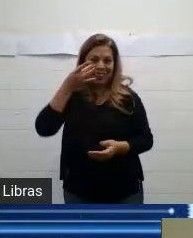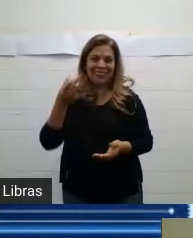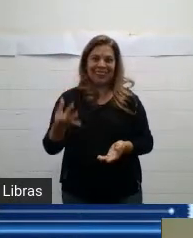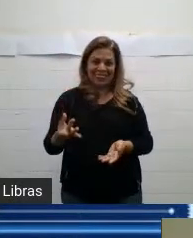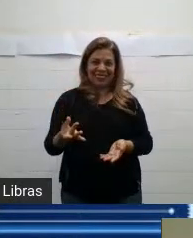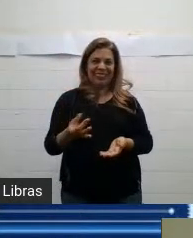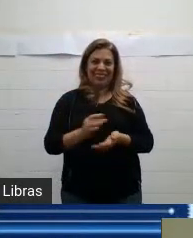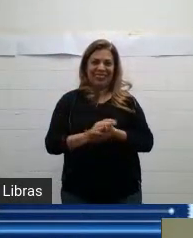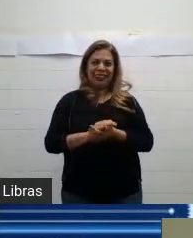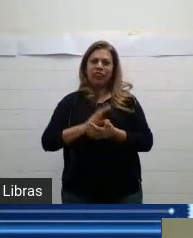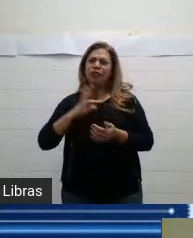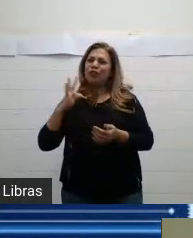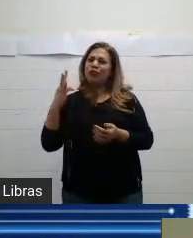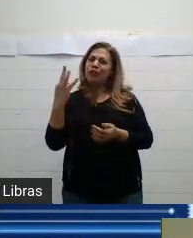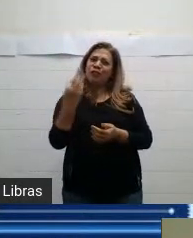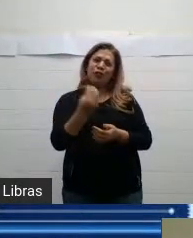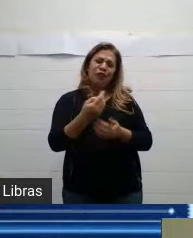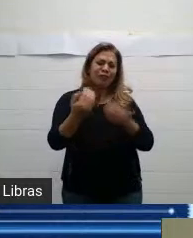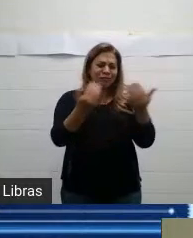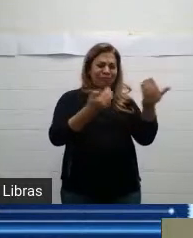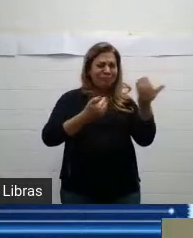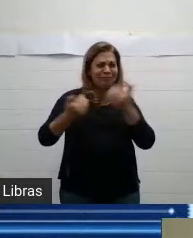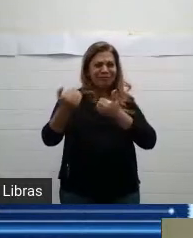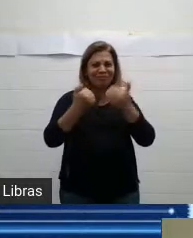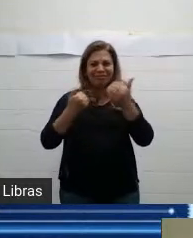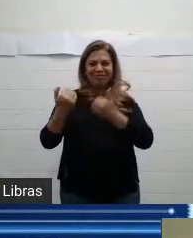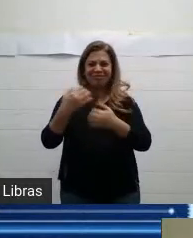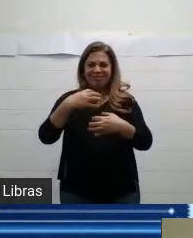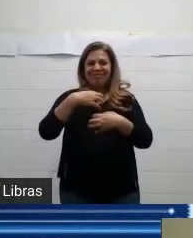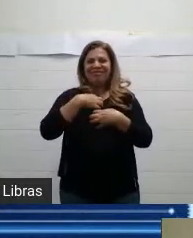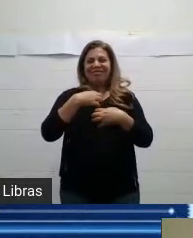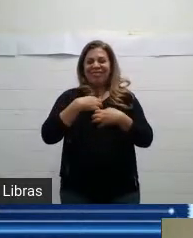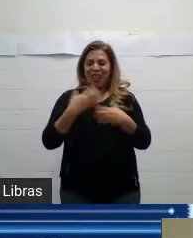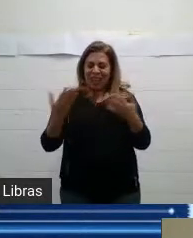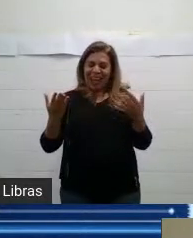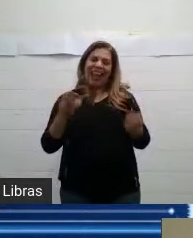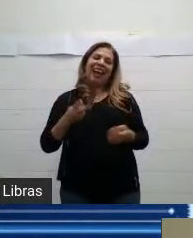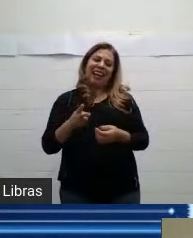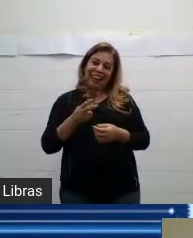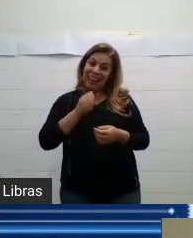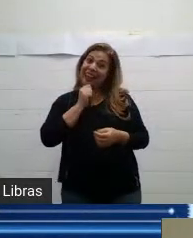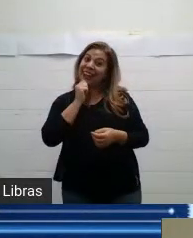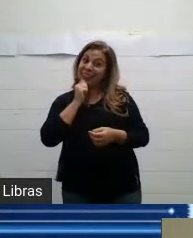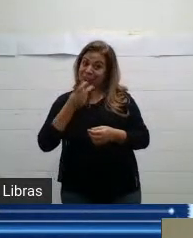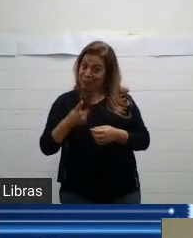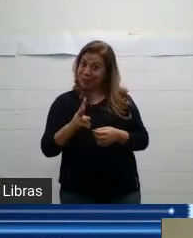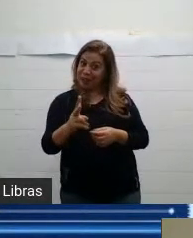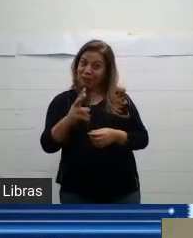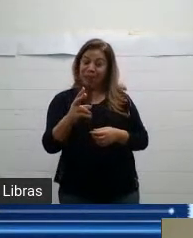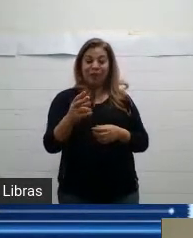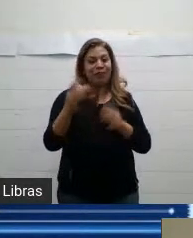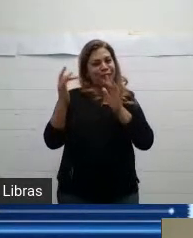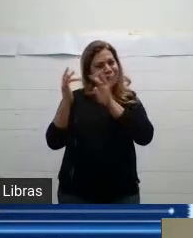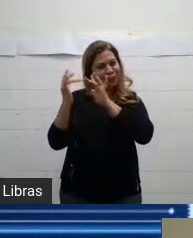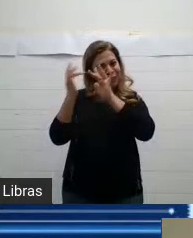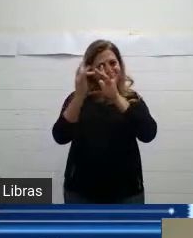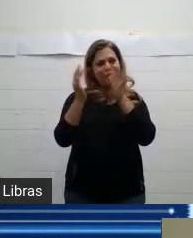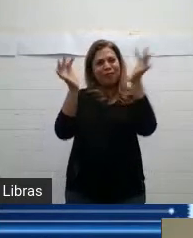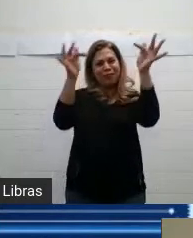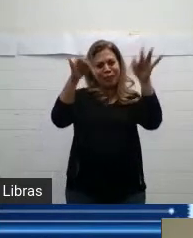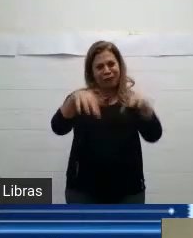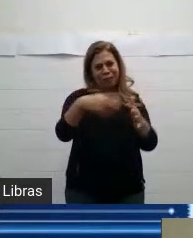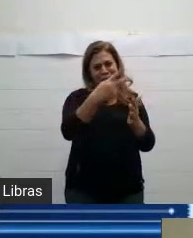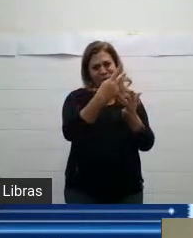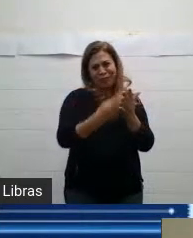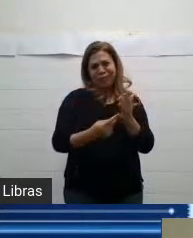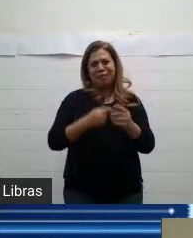E todo mundo ficou muito envolvido e muito tocado. Até hoje a gente se comunica. E quando encerrou, né, eles até comentaram assim, ah, eu não consigo